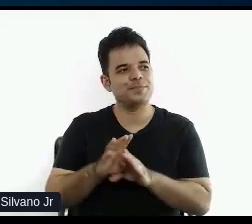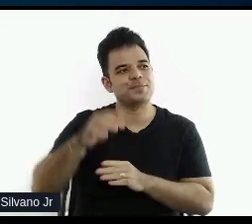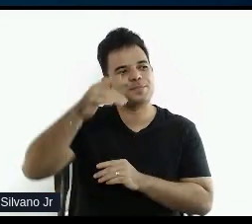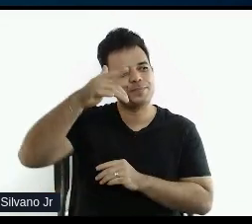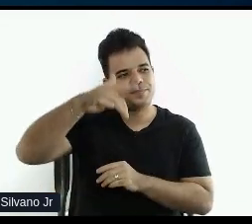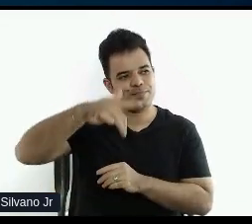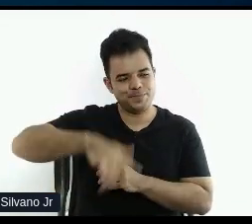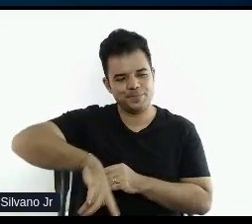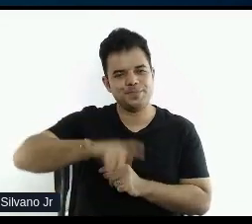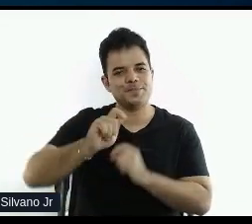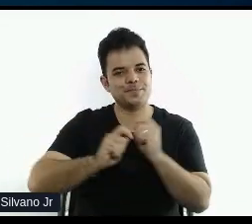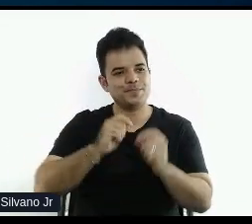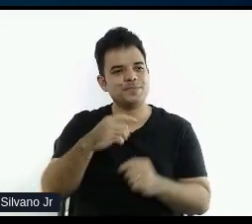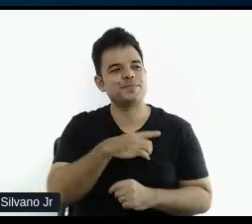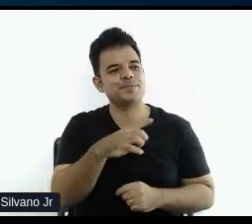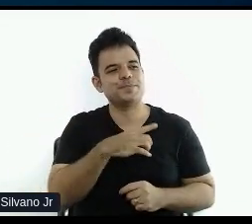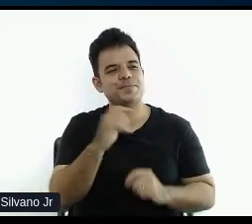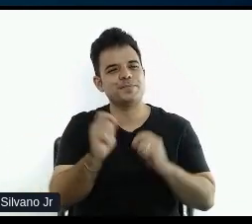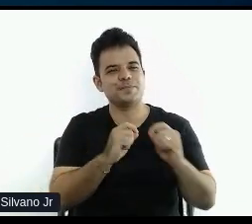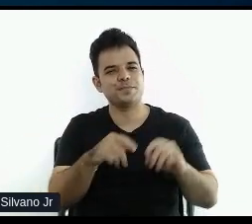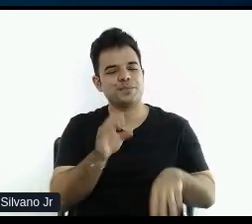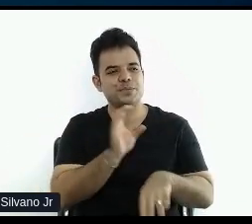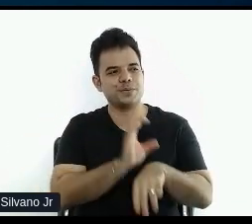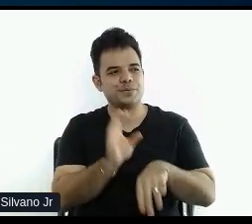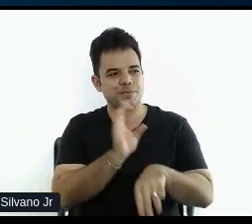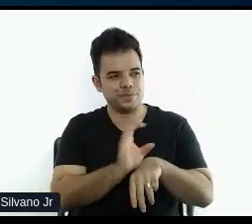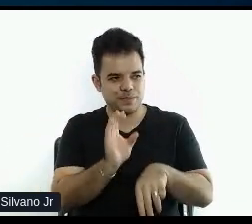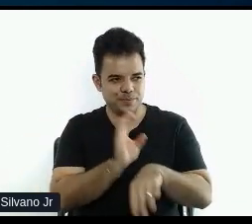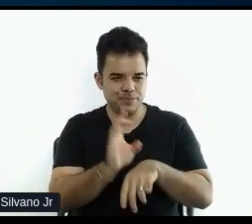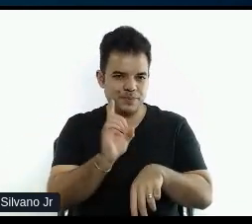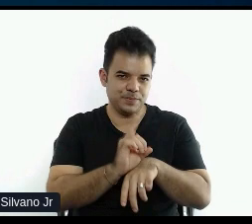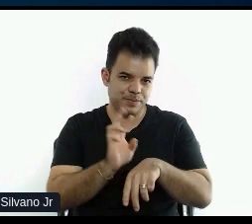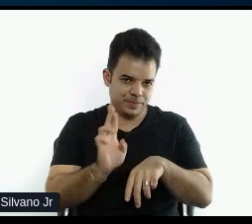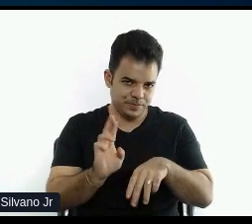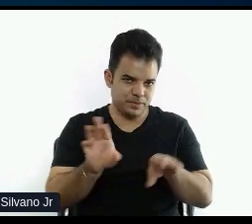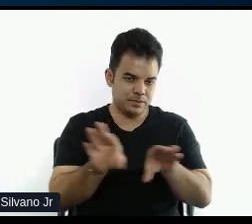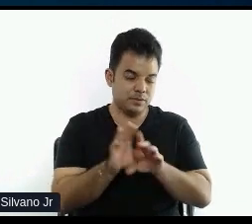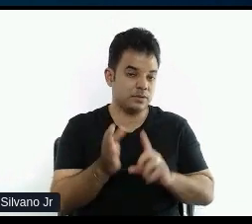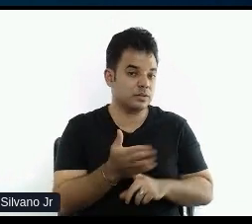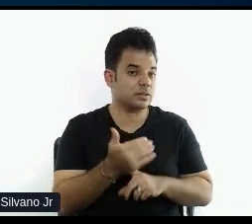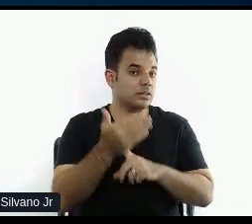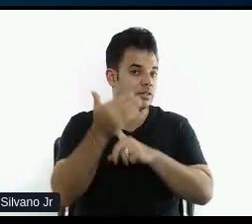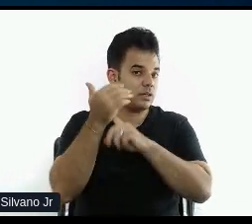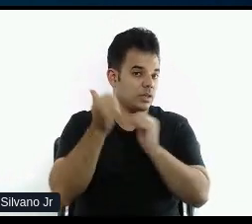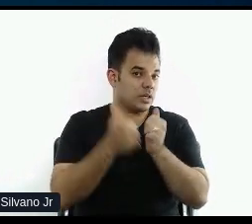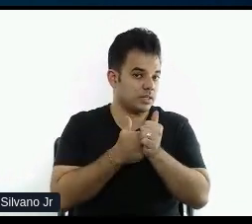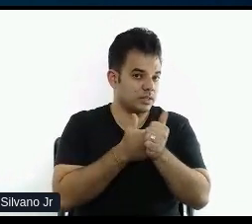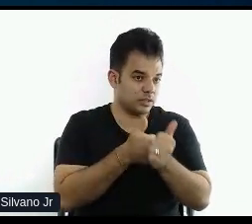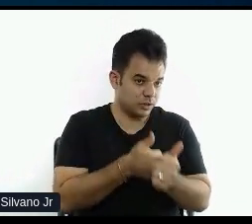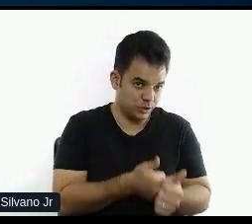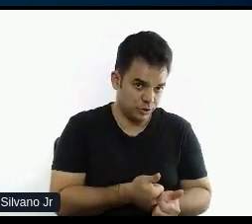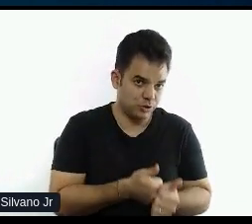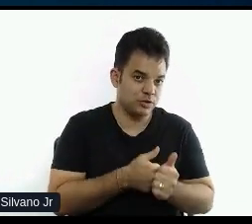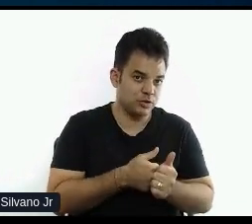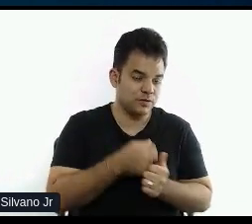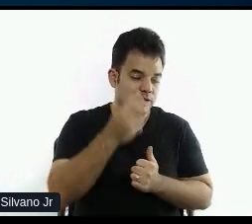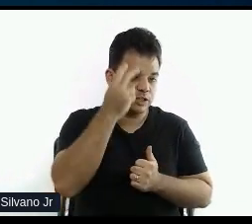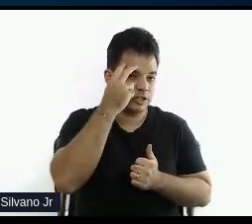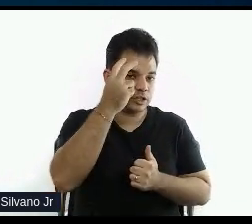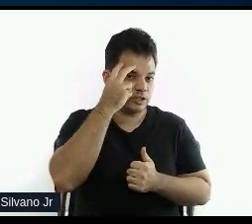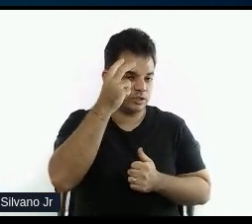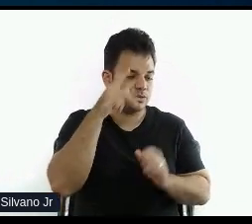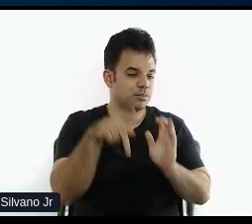E também tenho ali, estou cursando um doutorado, né, na linha de tecnologia assistiva inteligente, então busco ali como modelos de